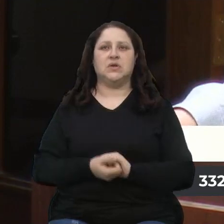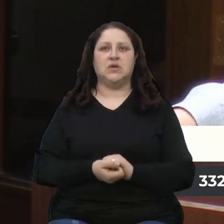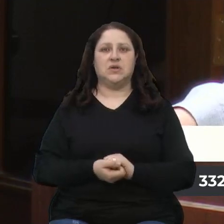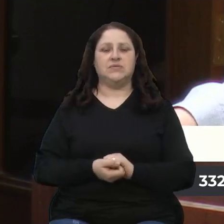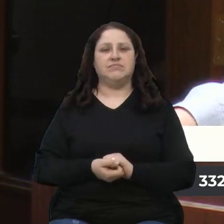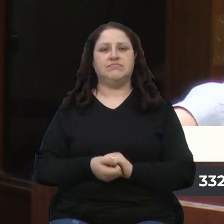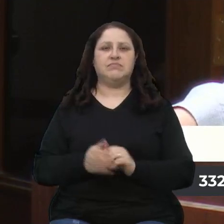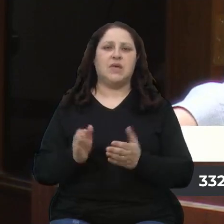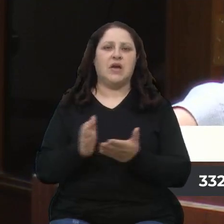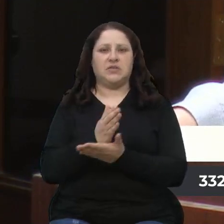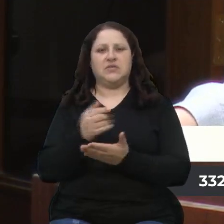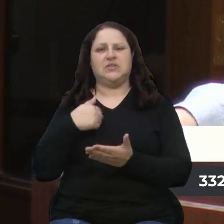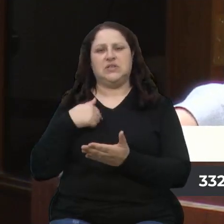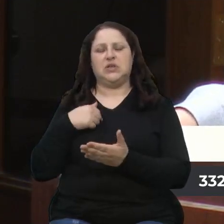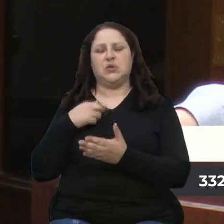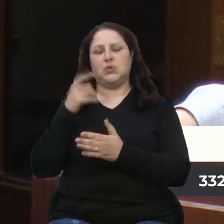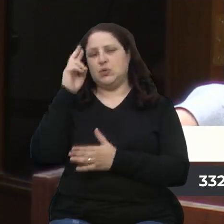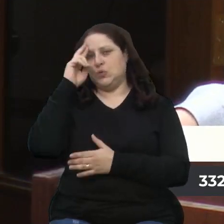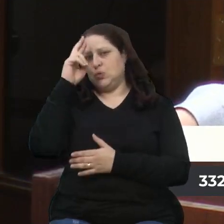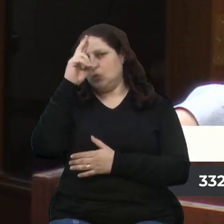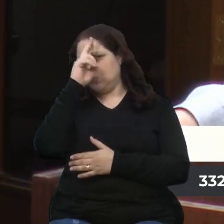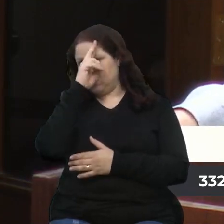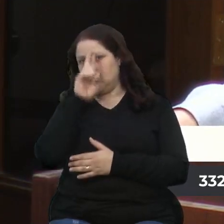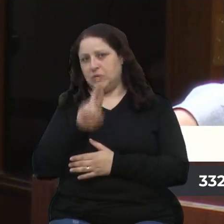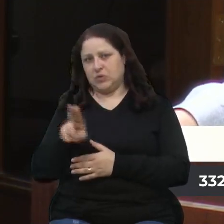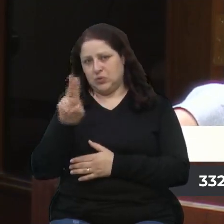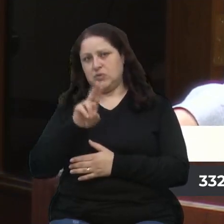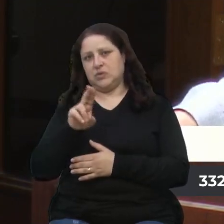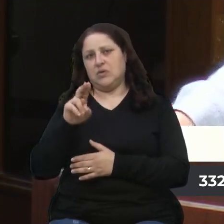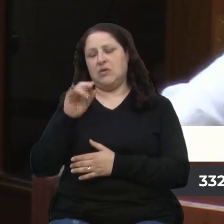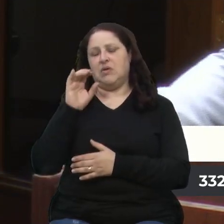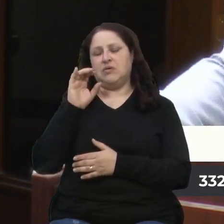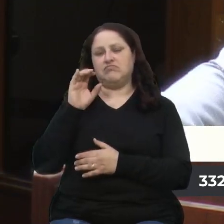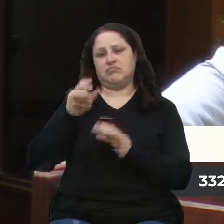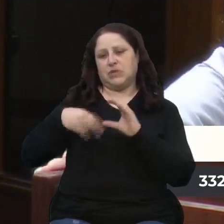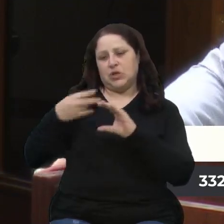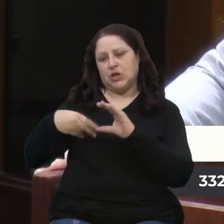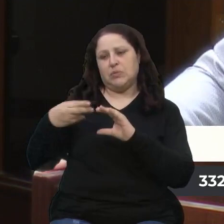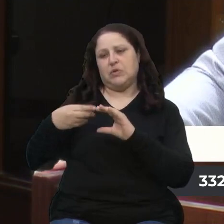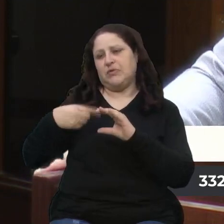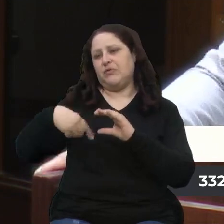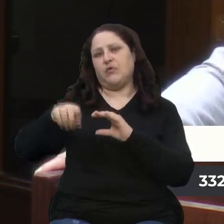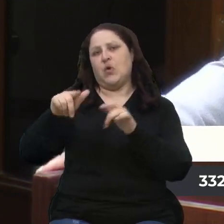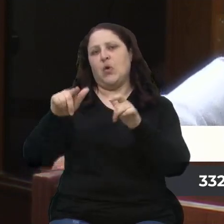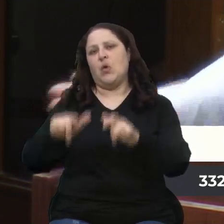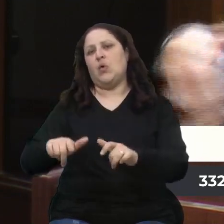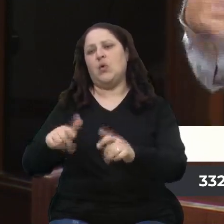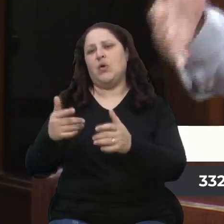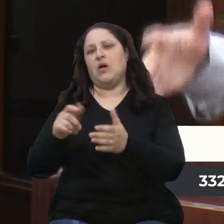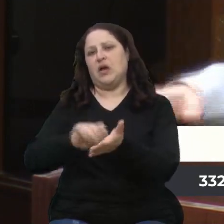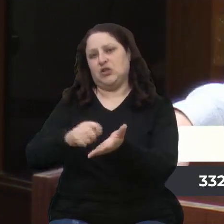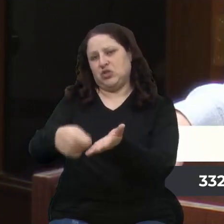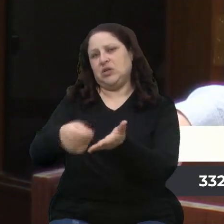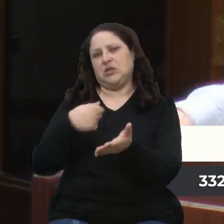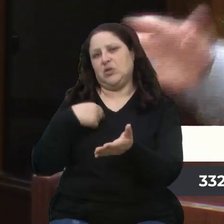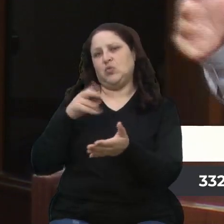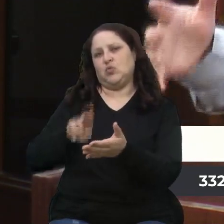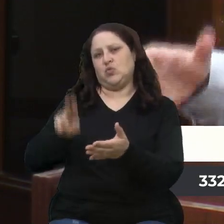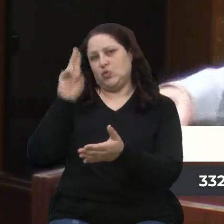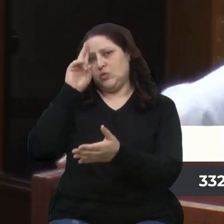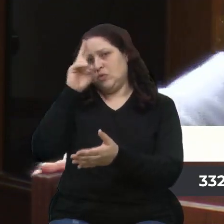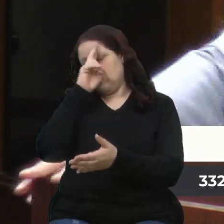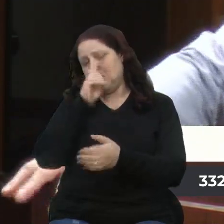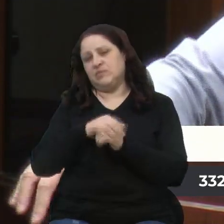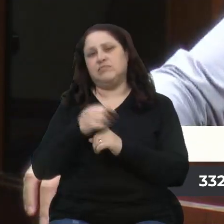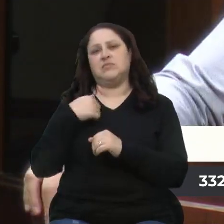eventualmente pego o Uber, né, saindo aqui da Câmara para ir para alguma outra agenda, e dessas oportunidades, dessas